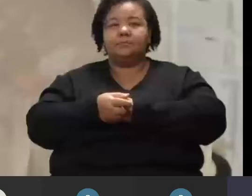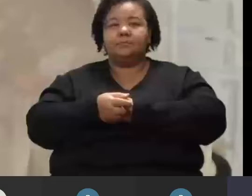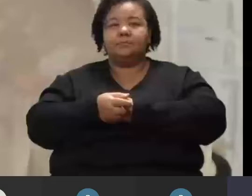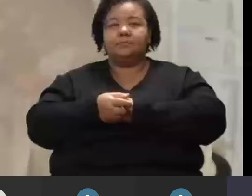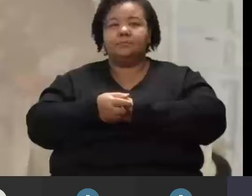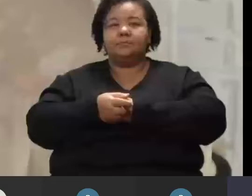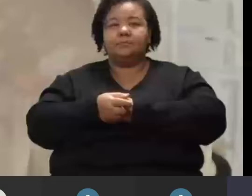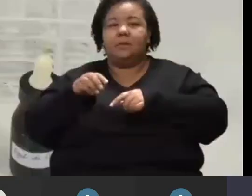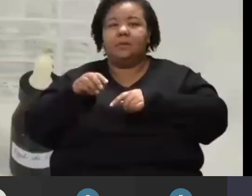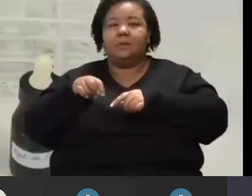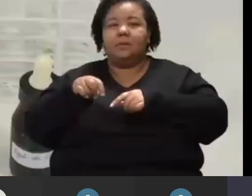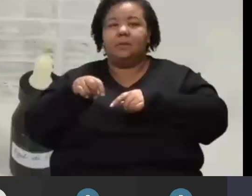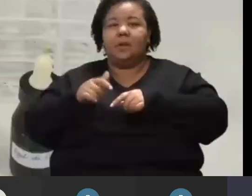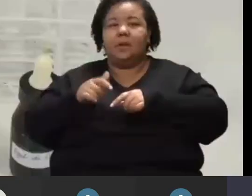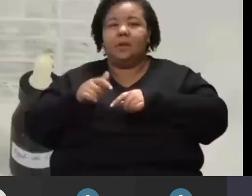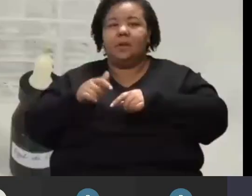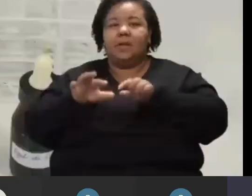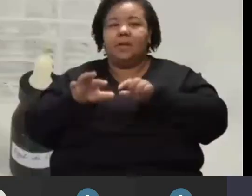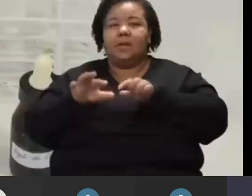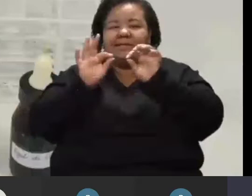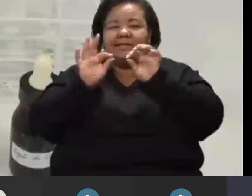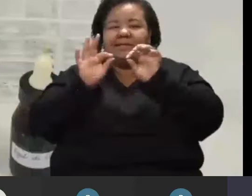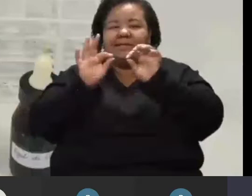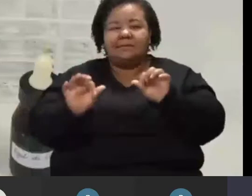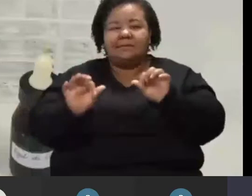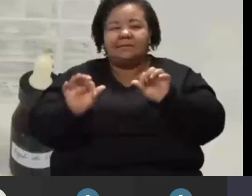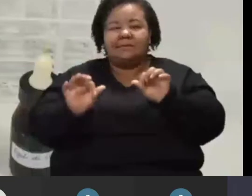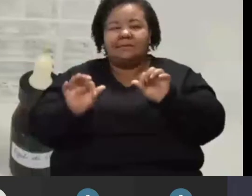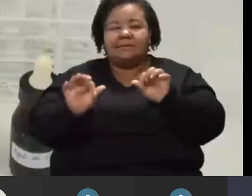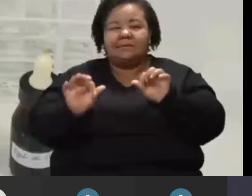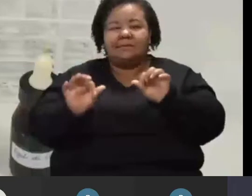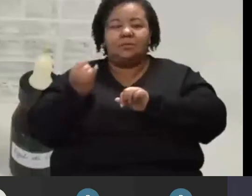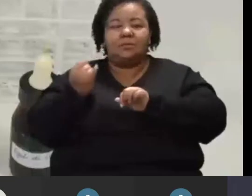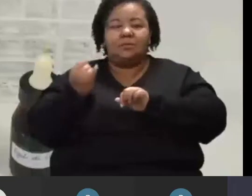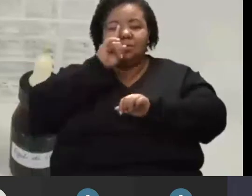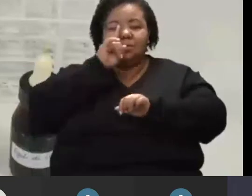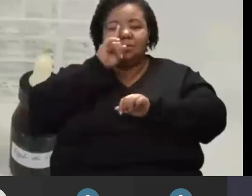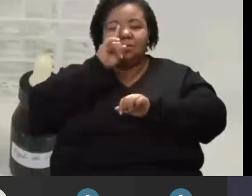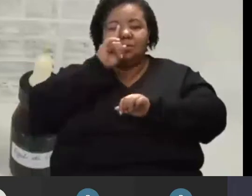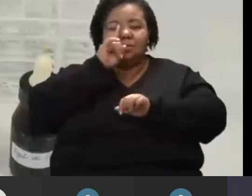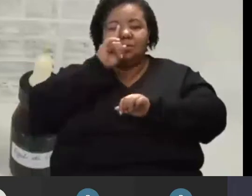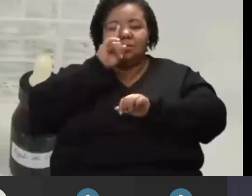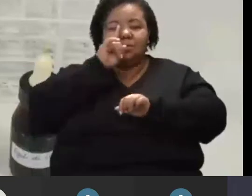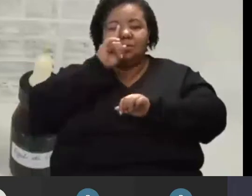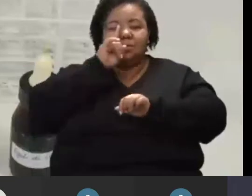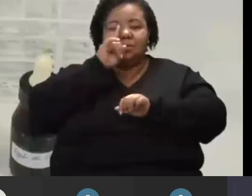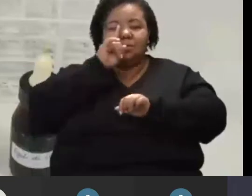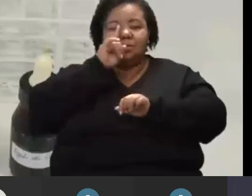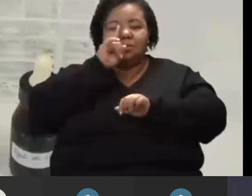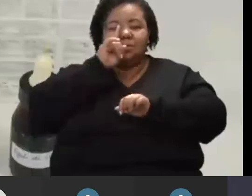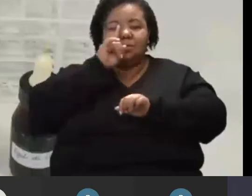vidro menor e mais fraco. Então, você precisa tomar muito cuidado na hora de manusear os dois.